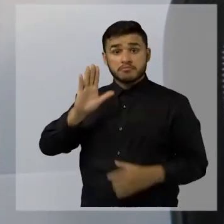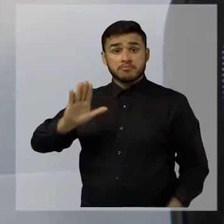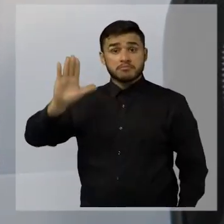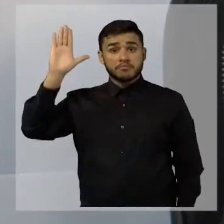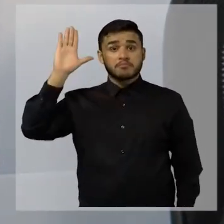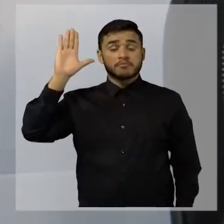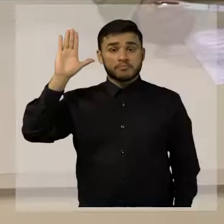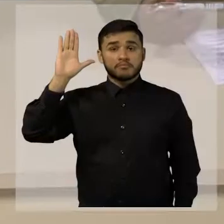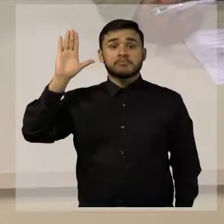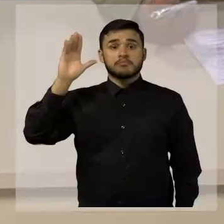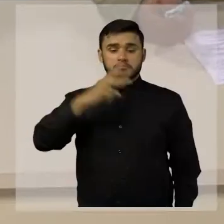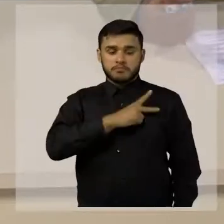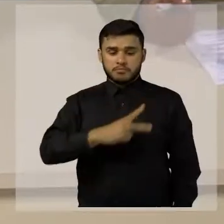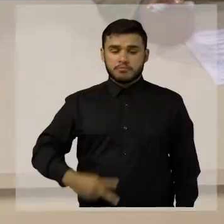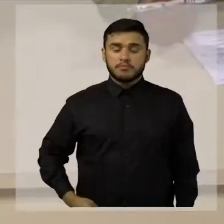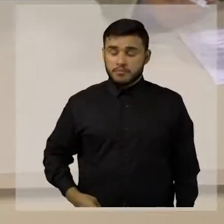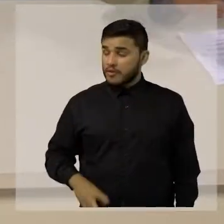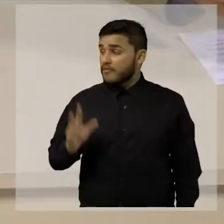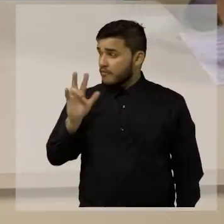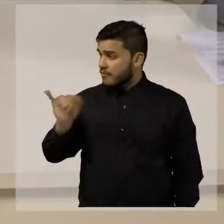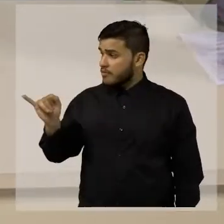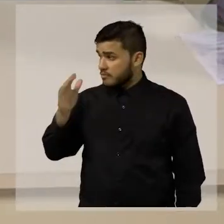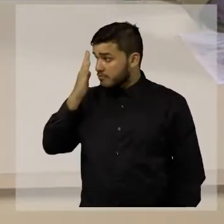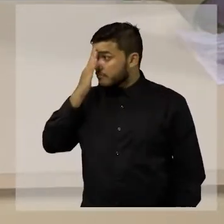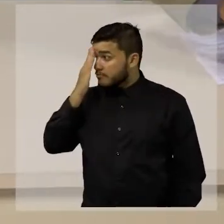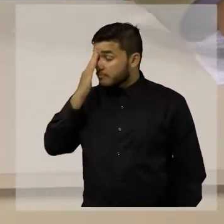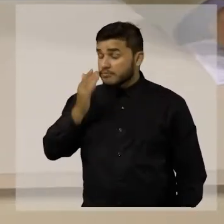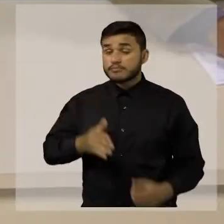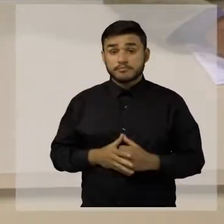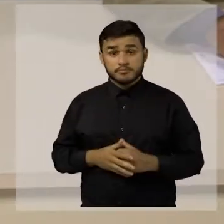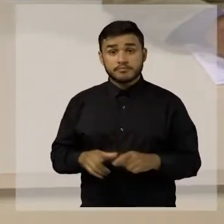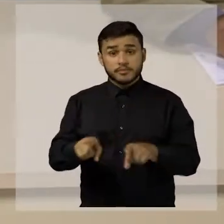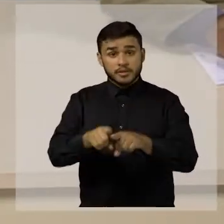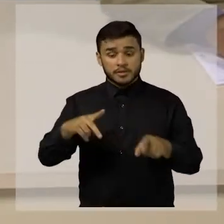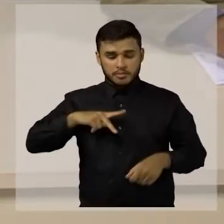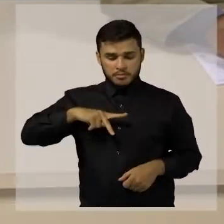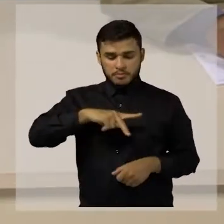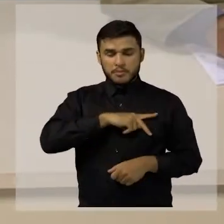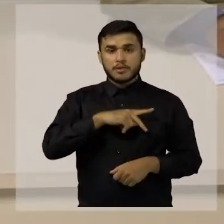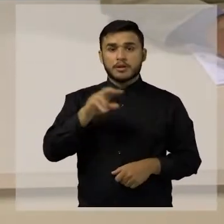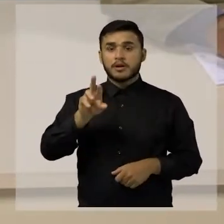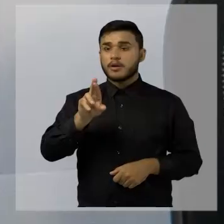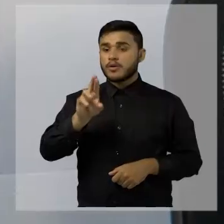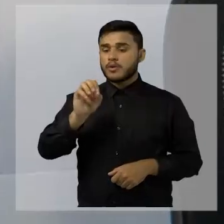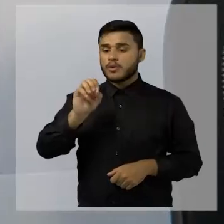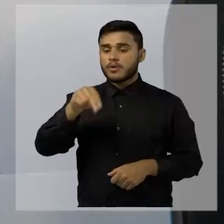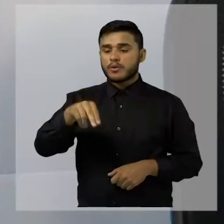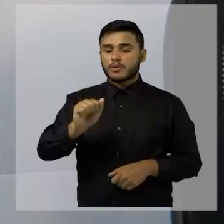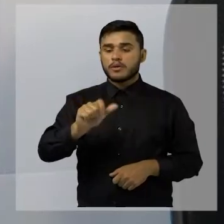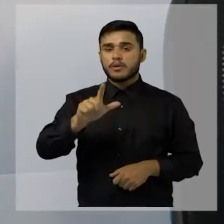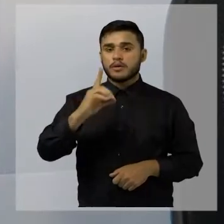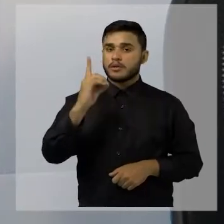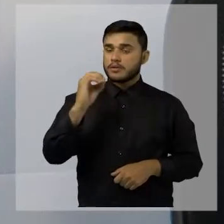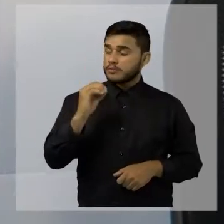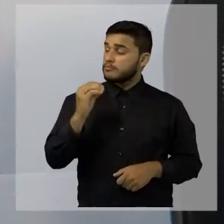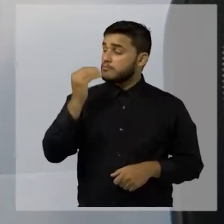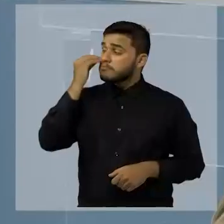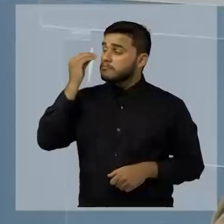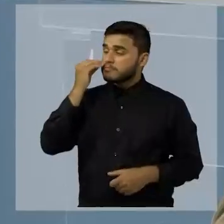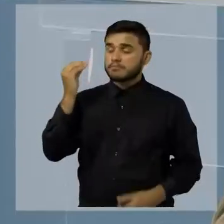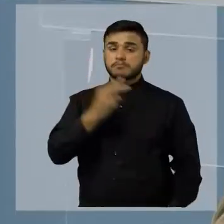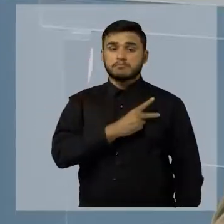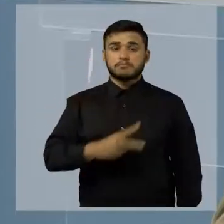vereador. O próprio pastor Ronaldo poderia também vir a ser um pastor candidato Ronaldo, né? a vereador de Fortaleza. Chico Lopes,